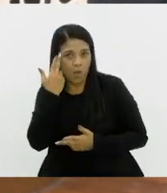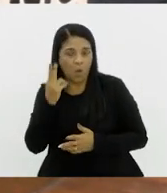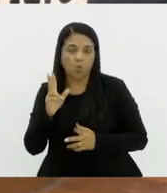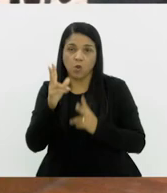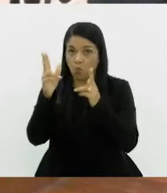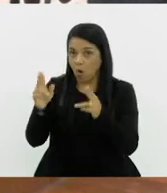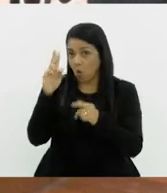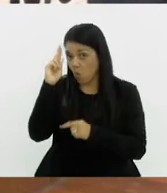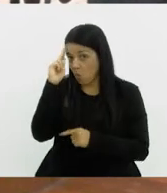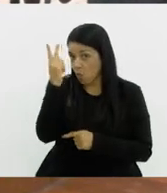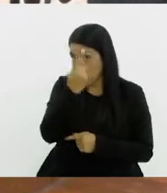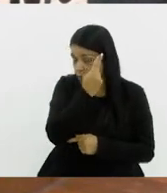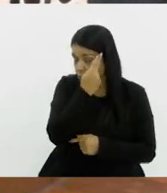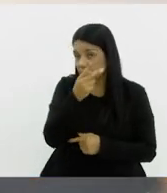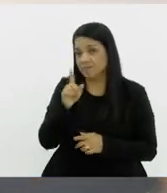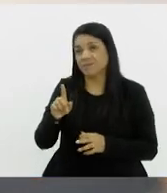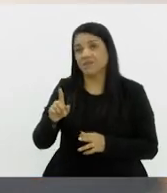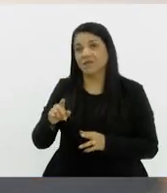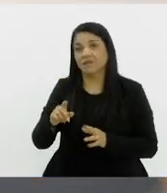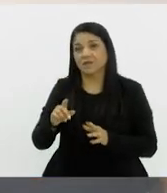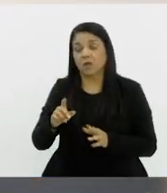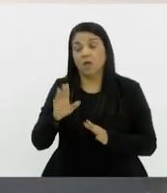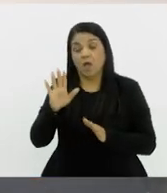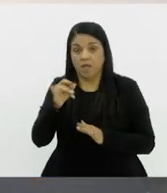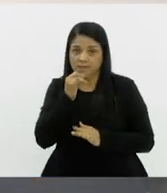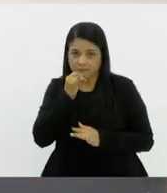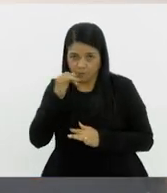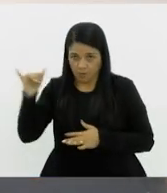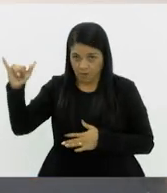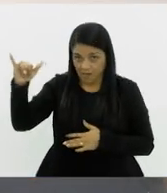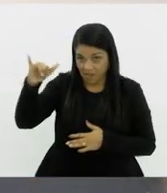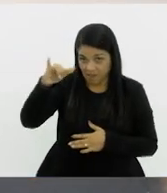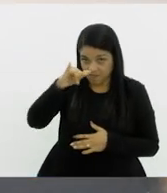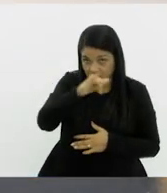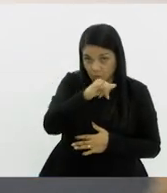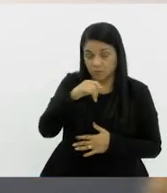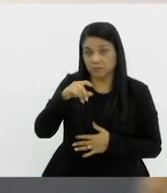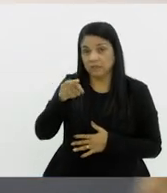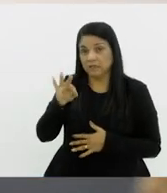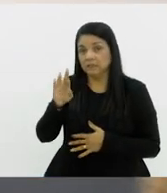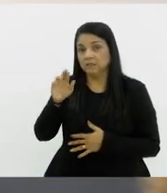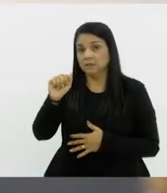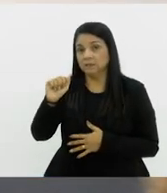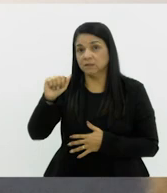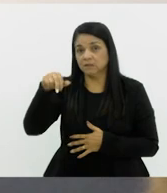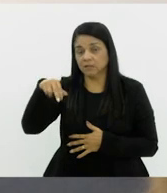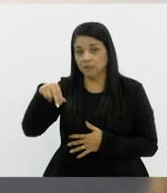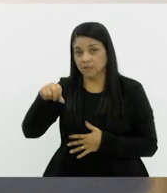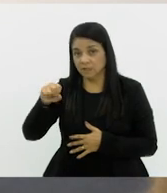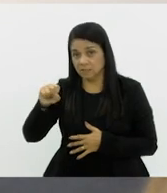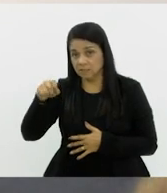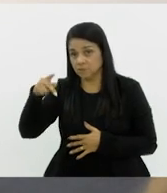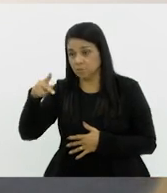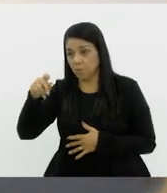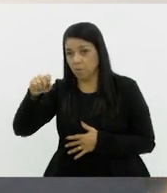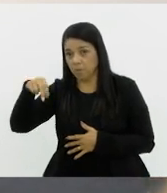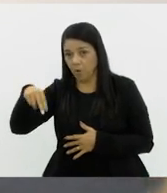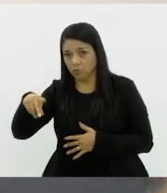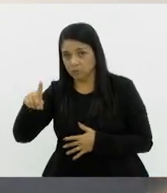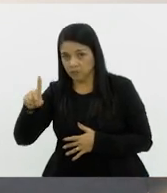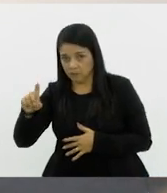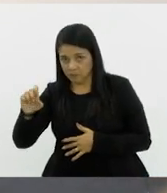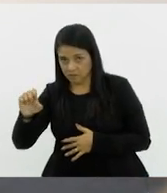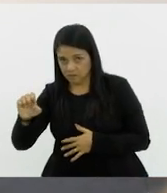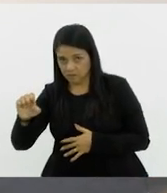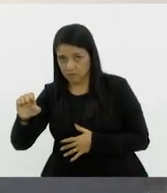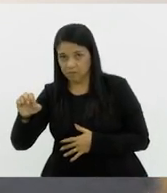então, não é GPS. Para o avião, é um transponder. Para o avião, esse que está mostrando ali, certo? É isso,